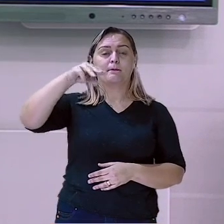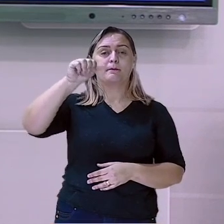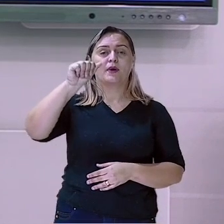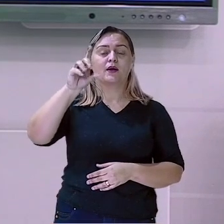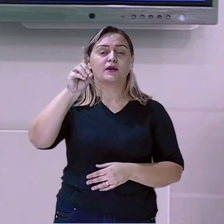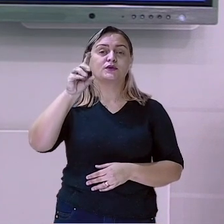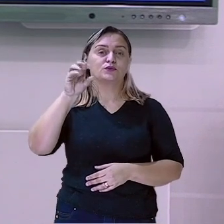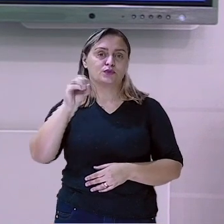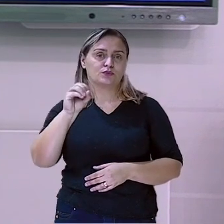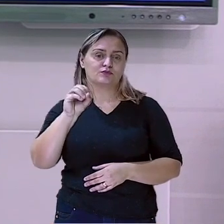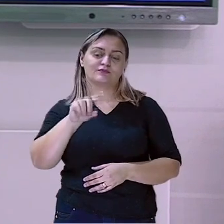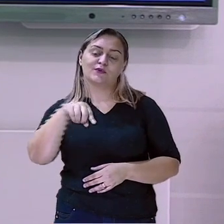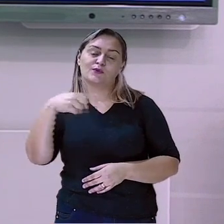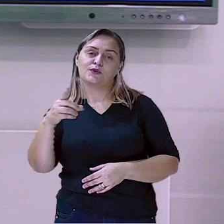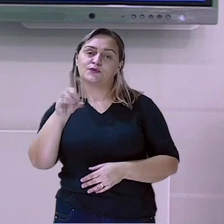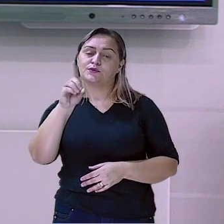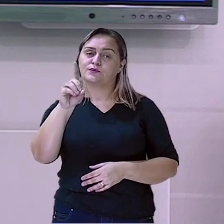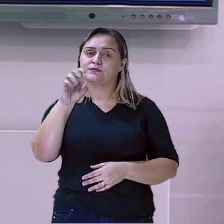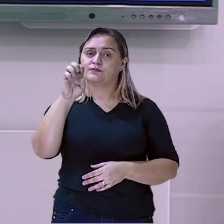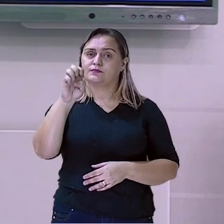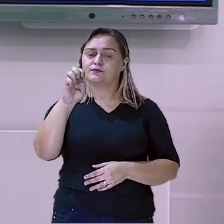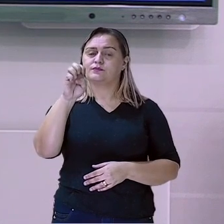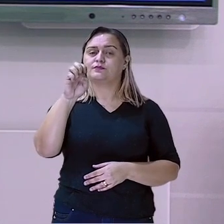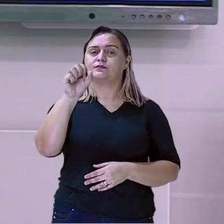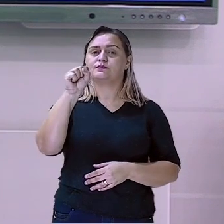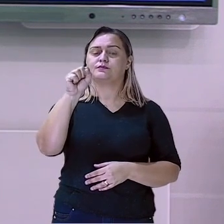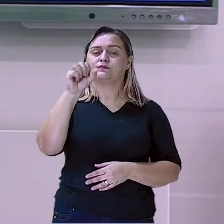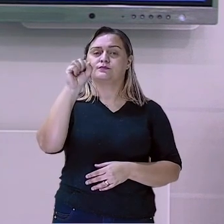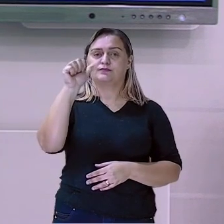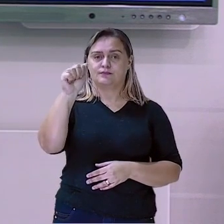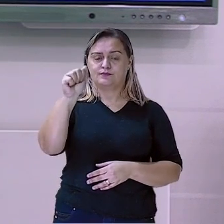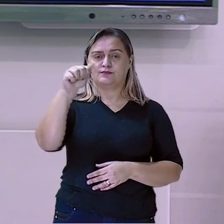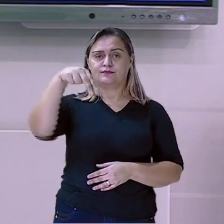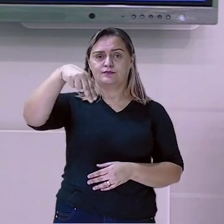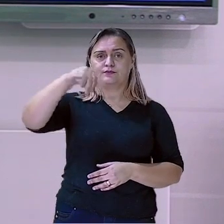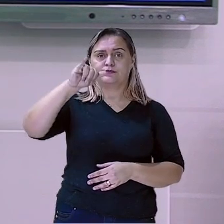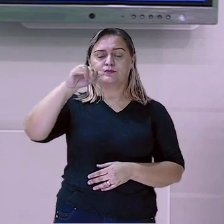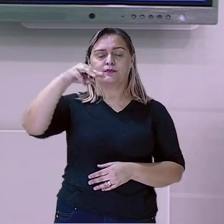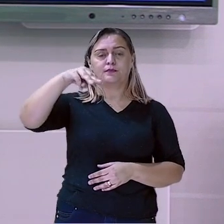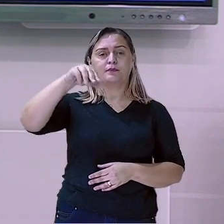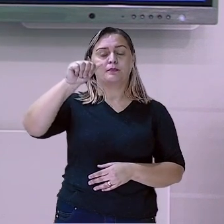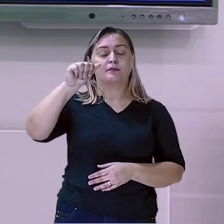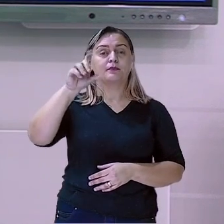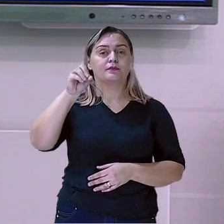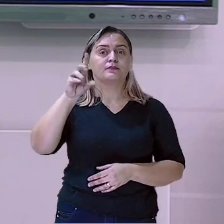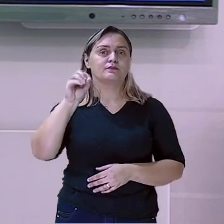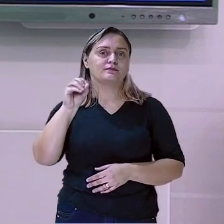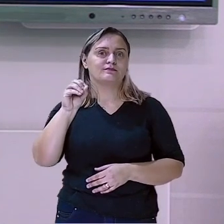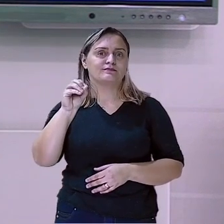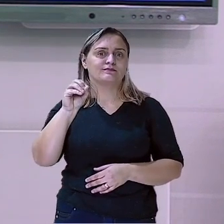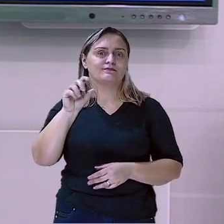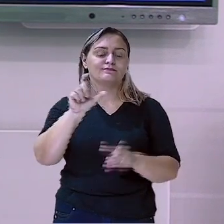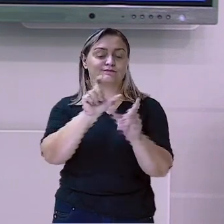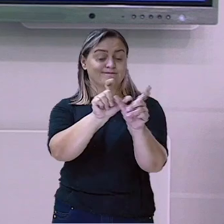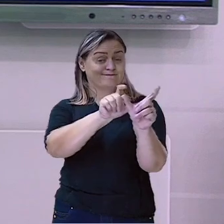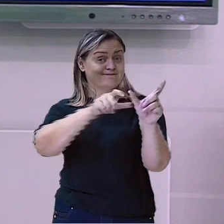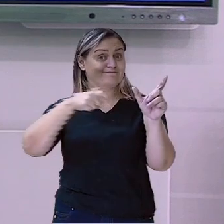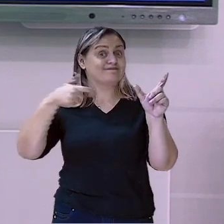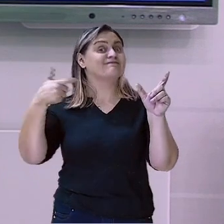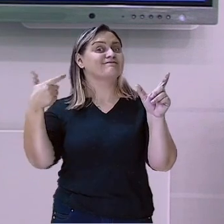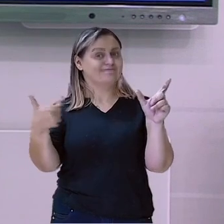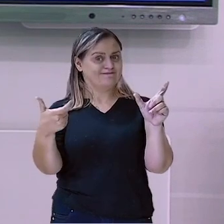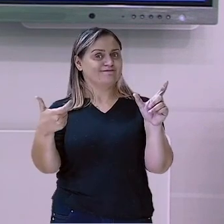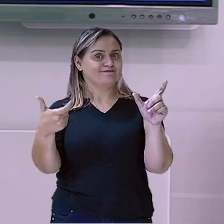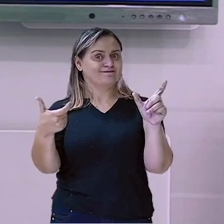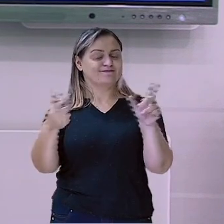uma das outras, não é isso? Agora que compreendemos um pouco melhor antônimos e sinônimos, é